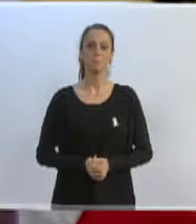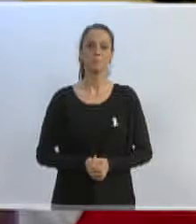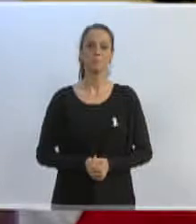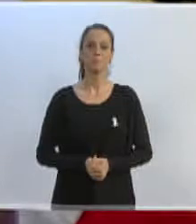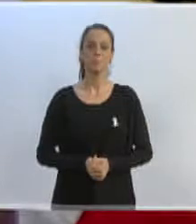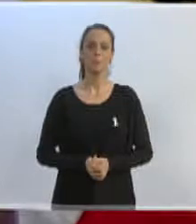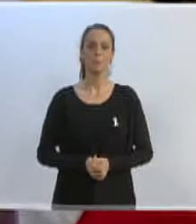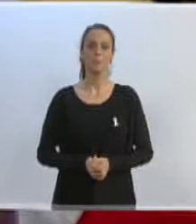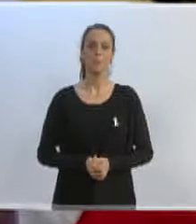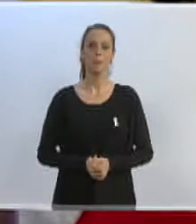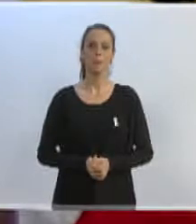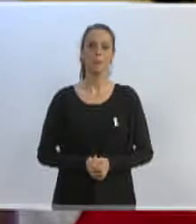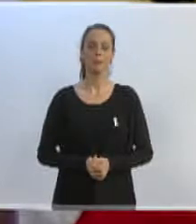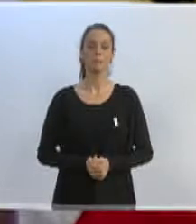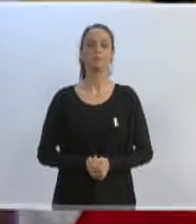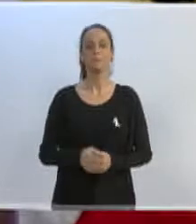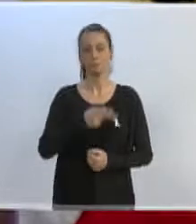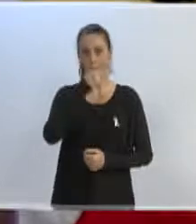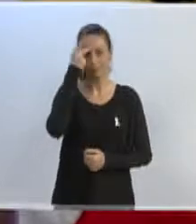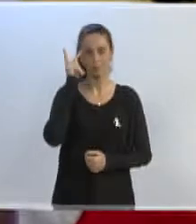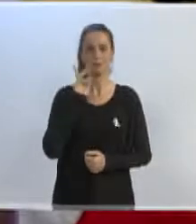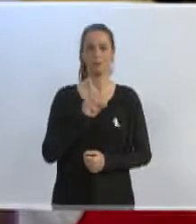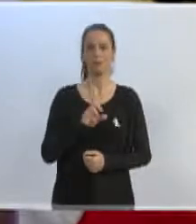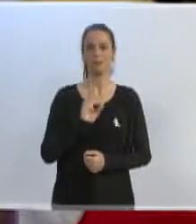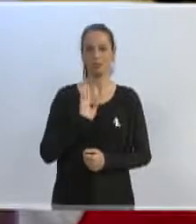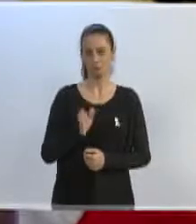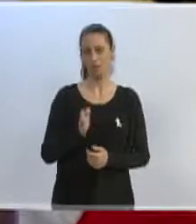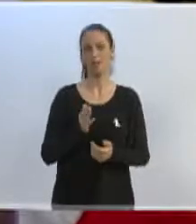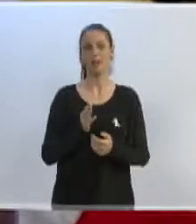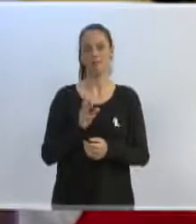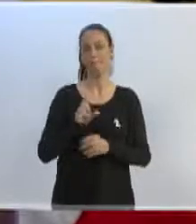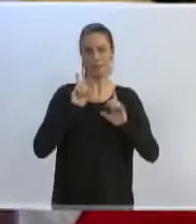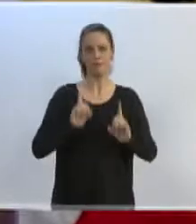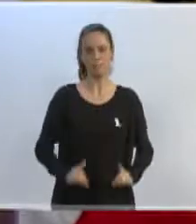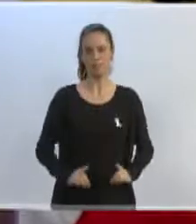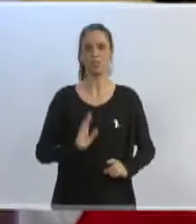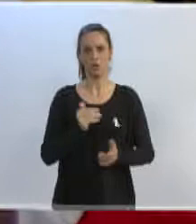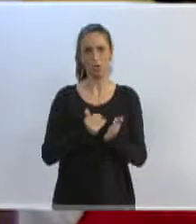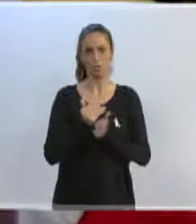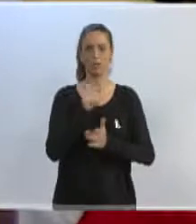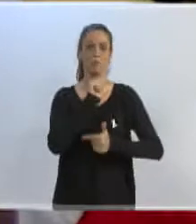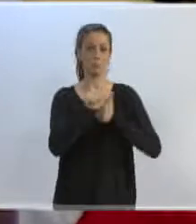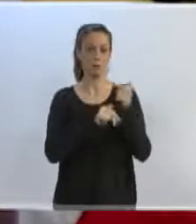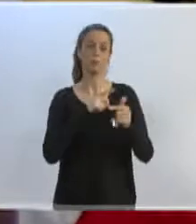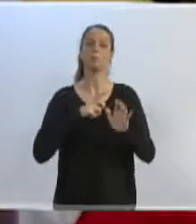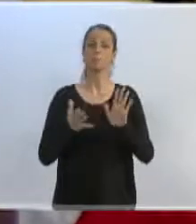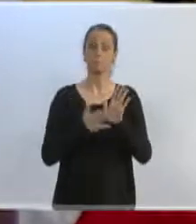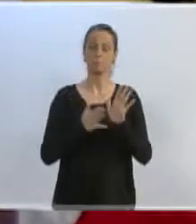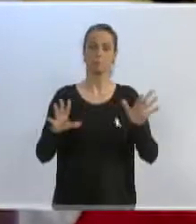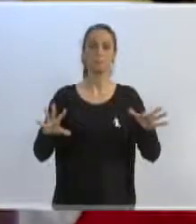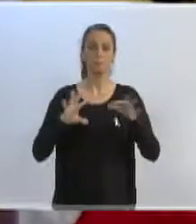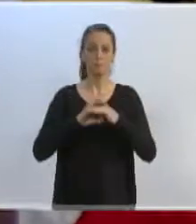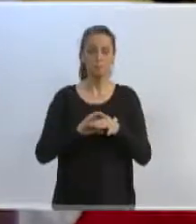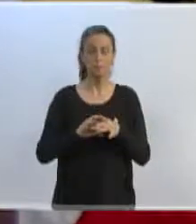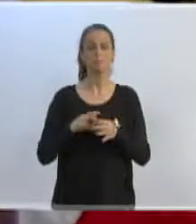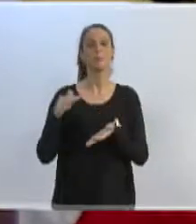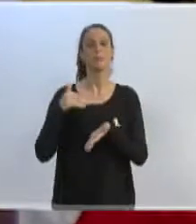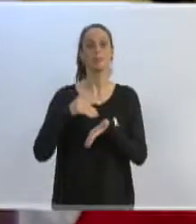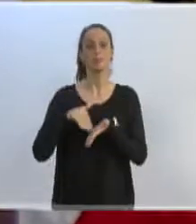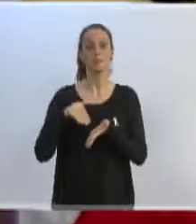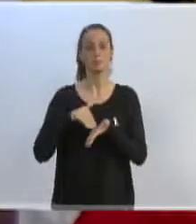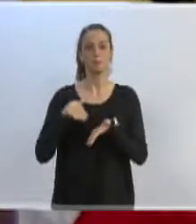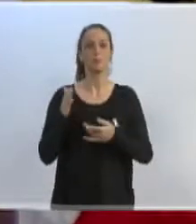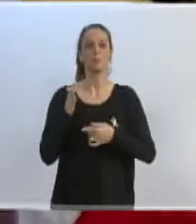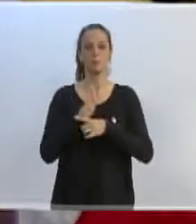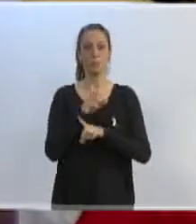aos deficientes já em idade de trabalho, nós temos uma proposta junto à Secretaria da